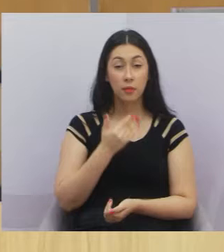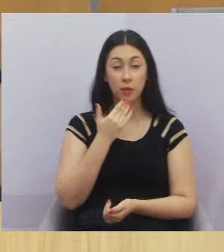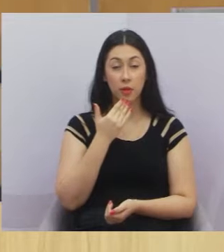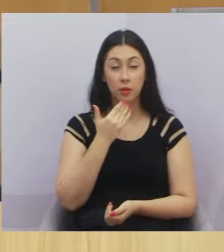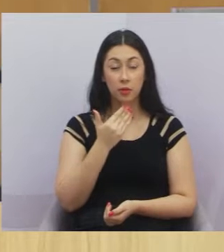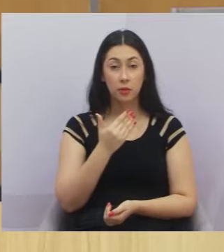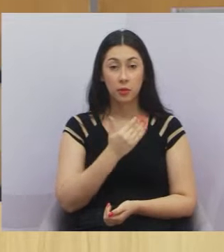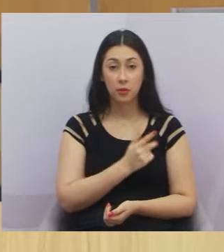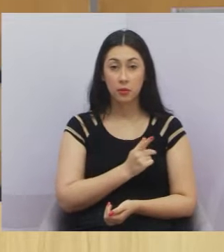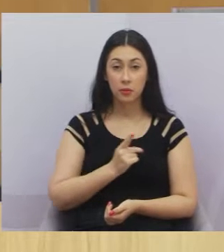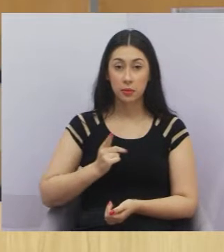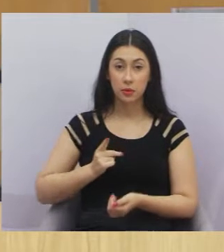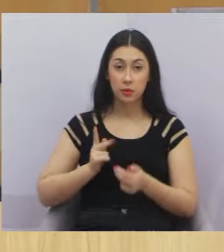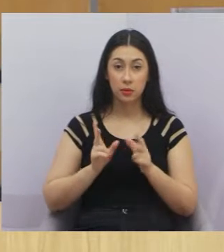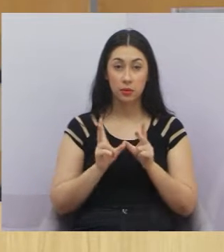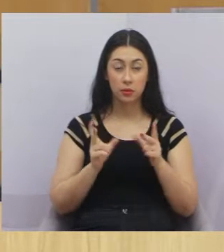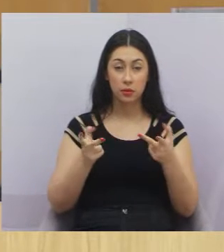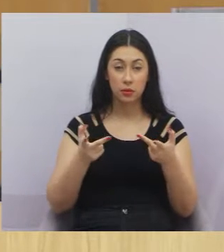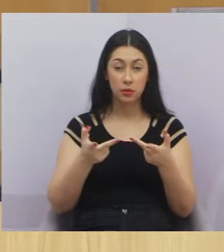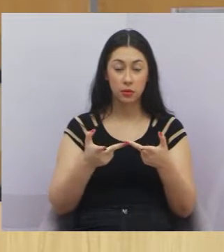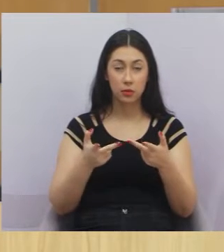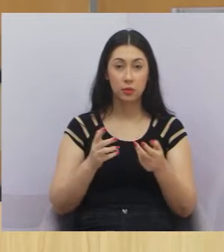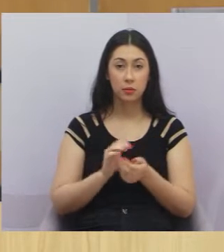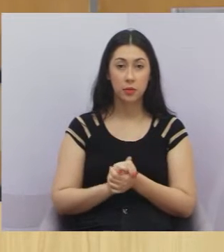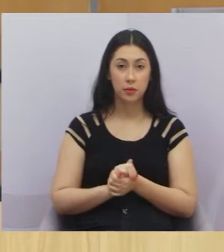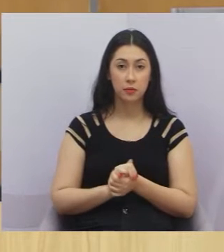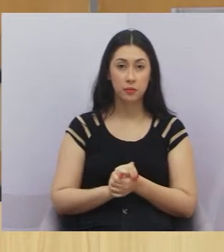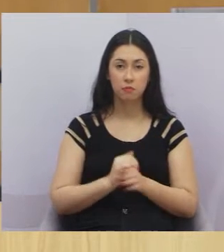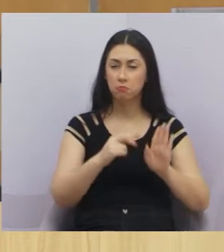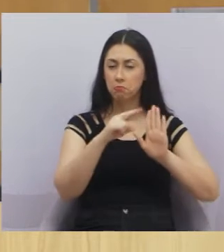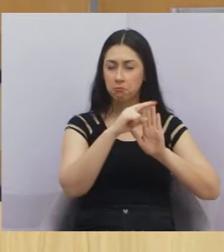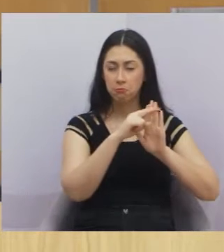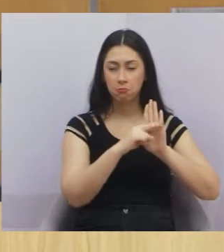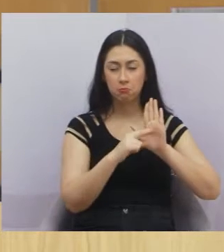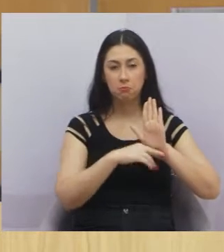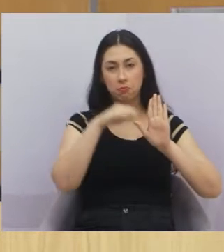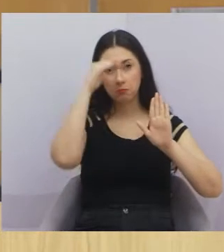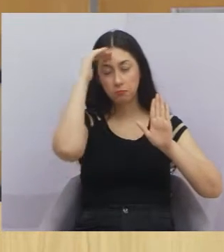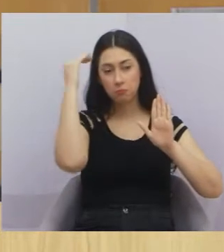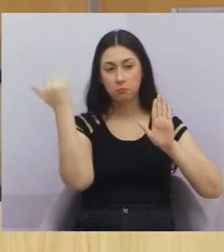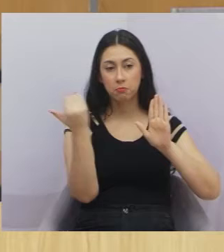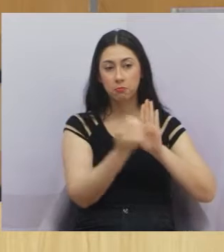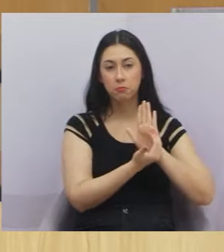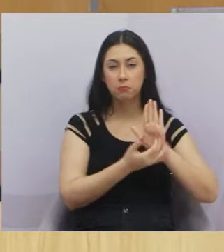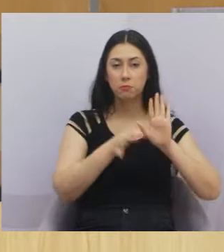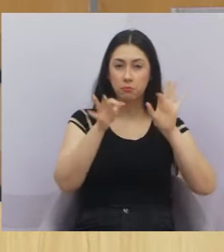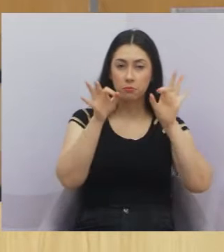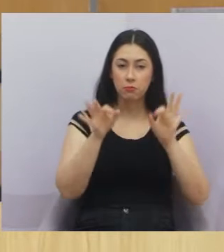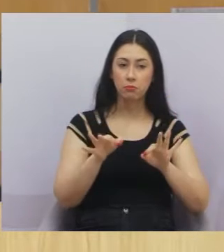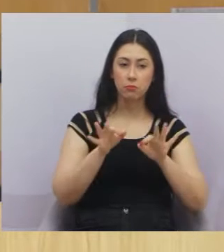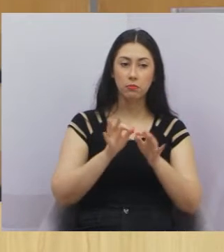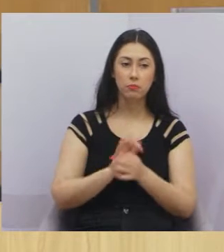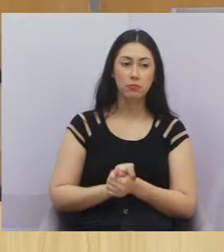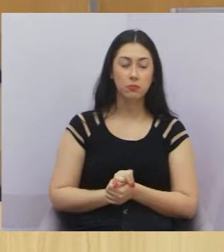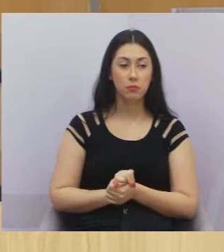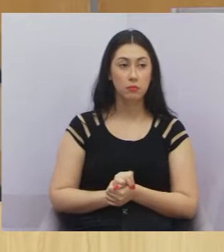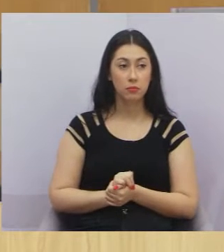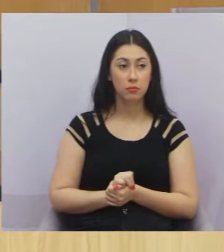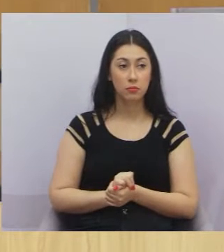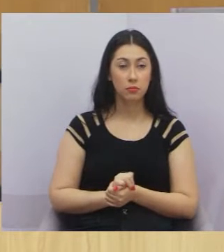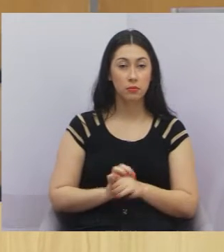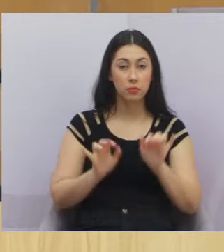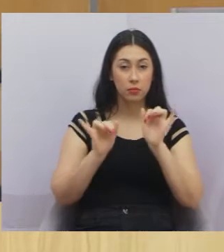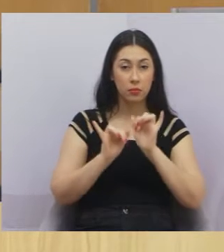Requeremos ao excelentíssimo senhor presidente dessa casa, ouvido e aprovado pelo egrégio plenário, cumpridas as formalidades regimentais,